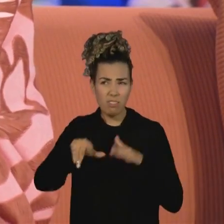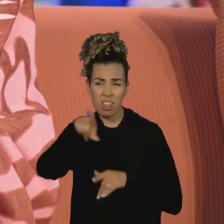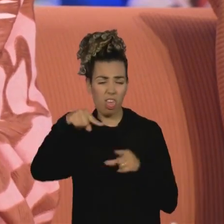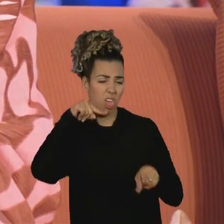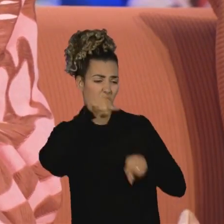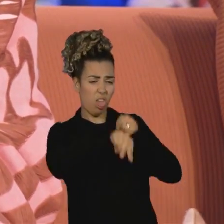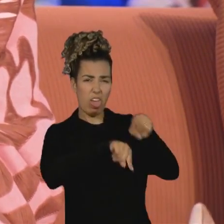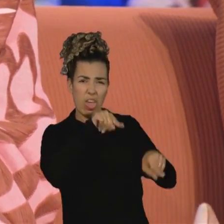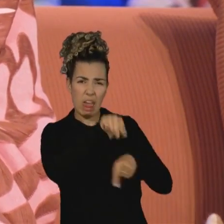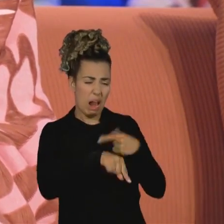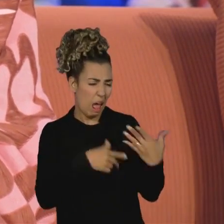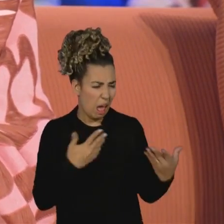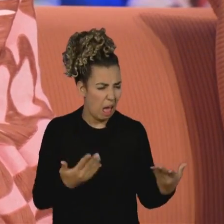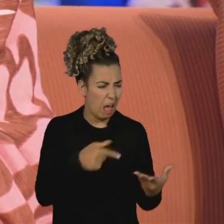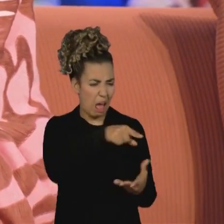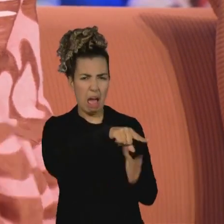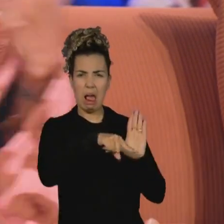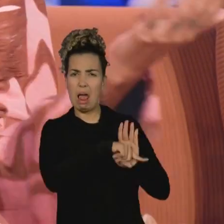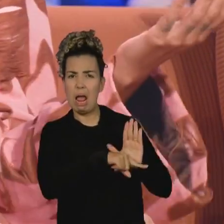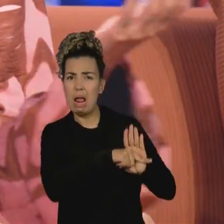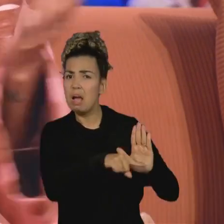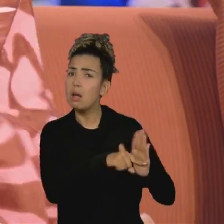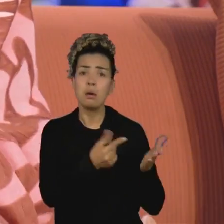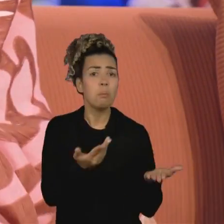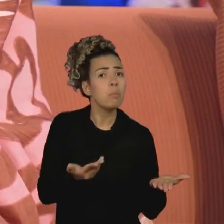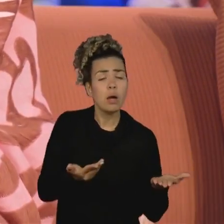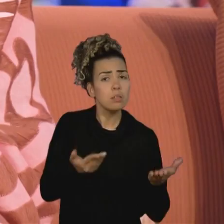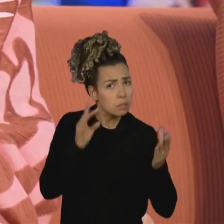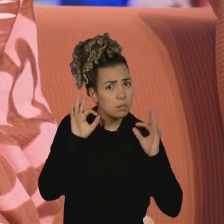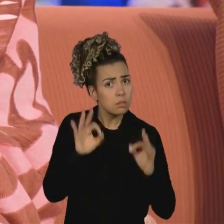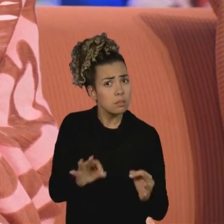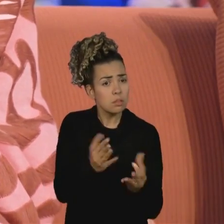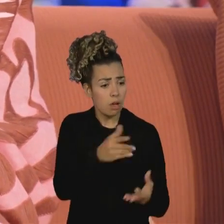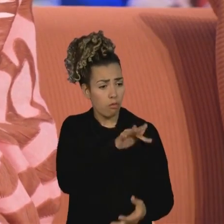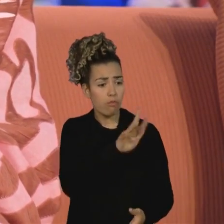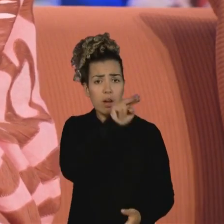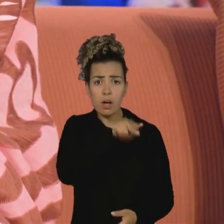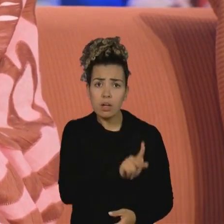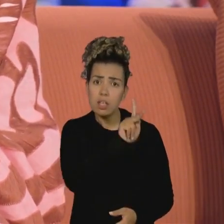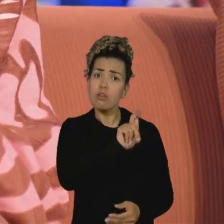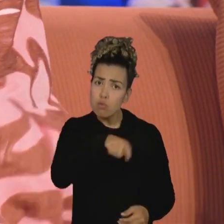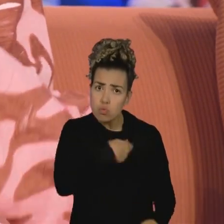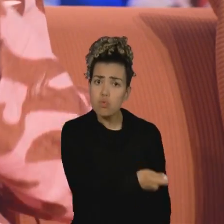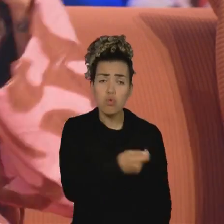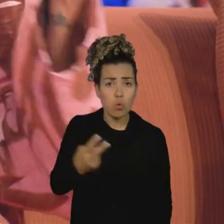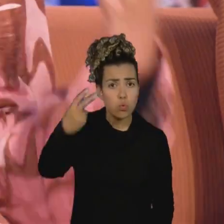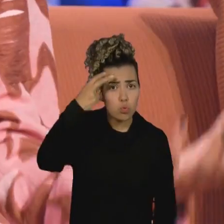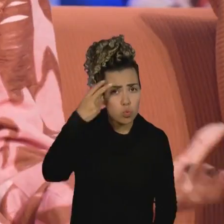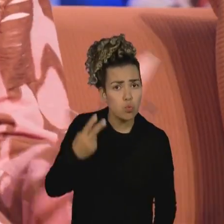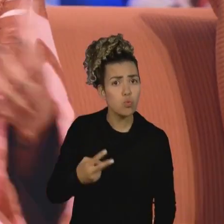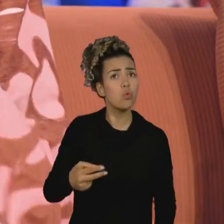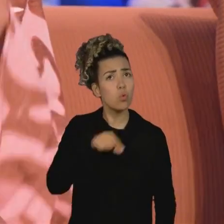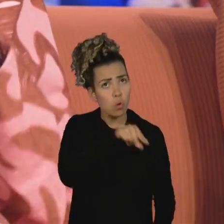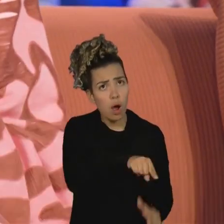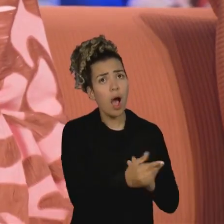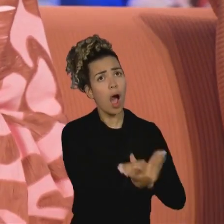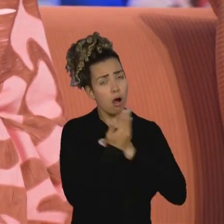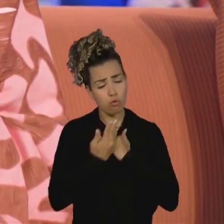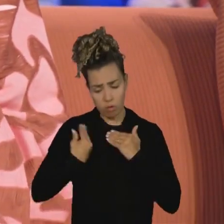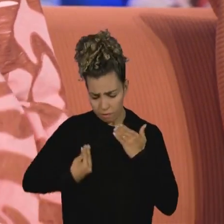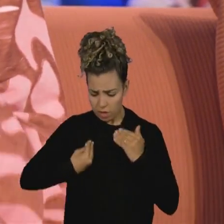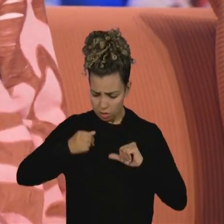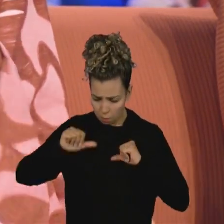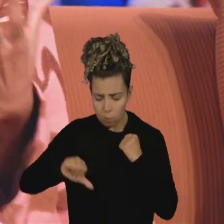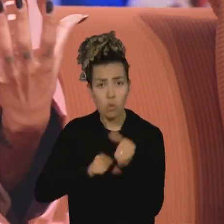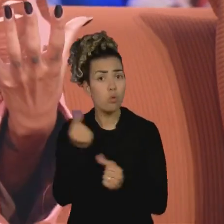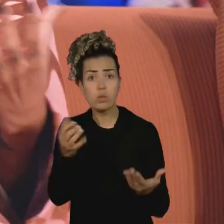gente marginaliza, mas é inegável que o funk ele é cultura, o funk ele abre portas, o funk ele muda vidas. Eu sou uma